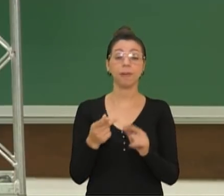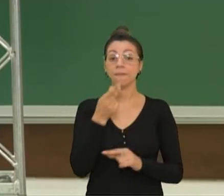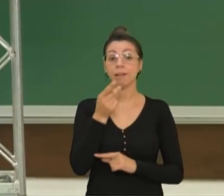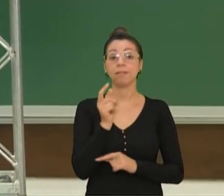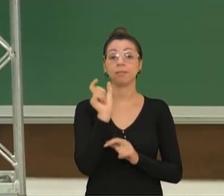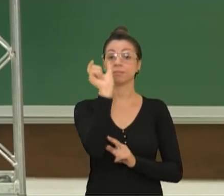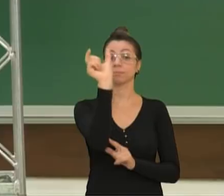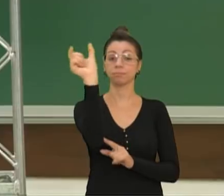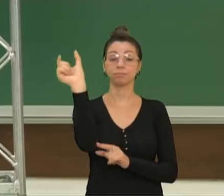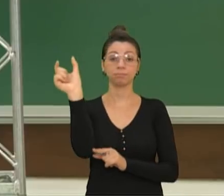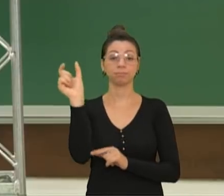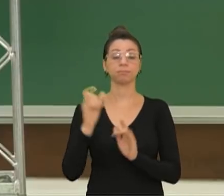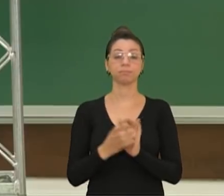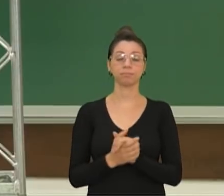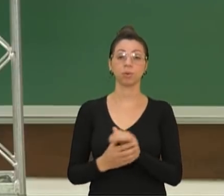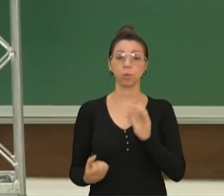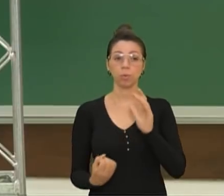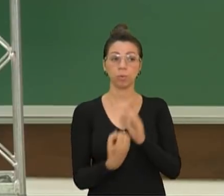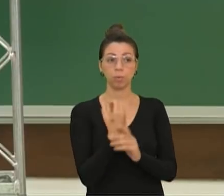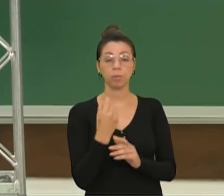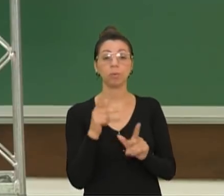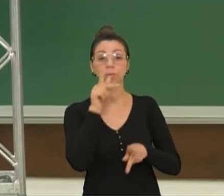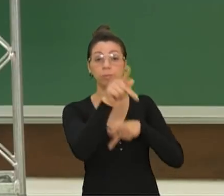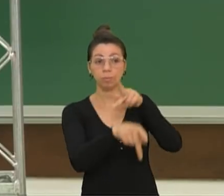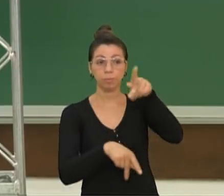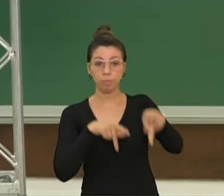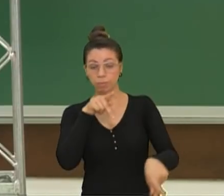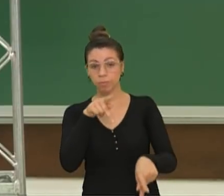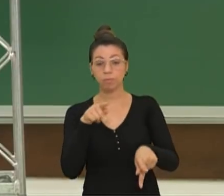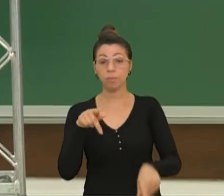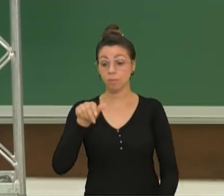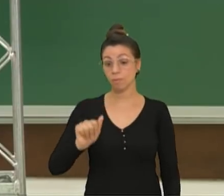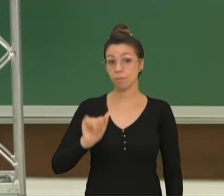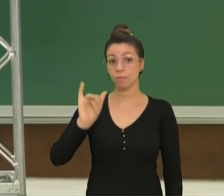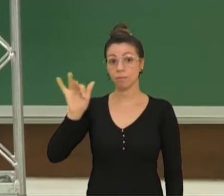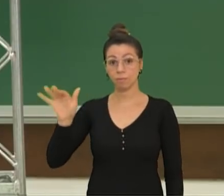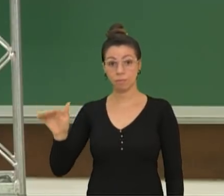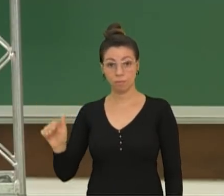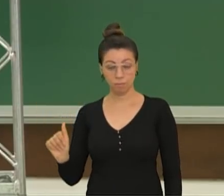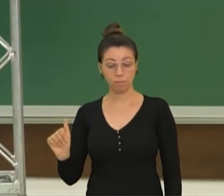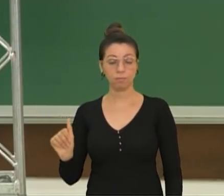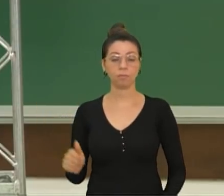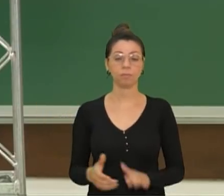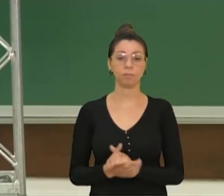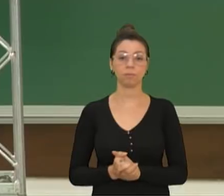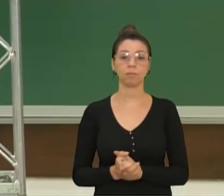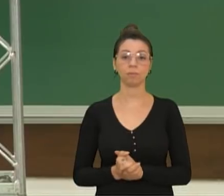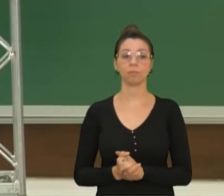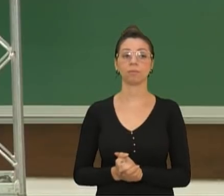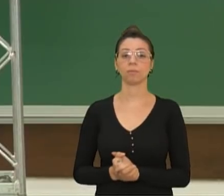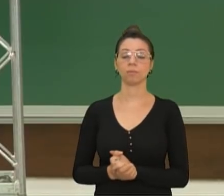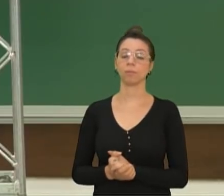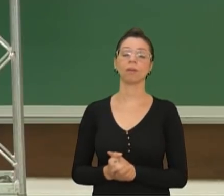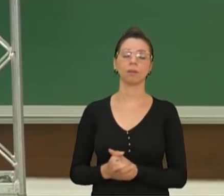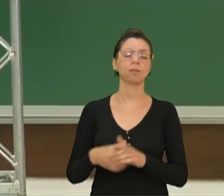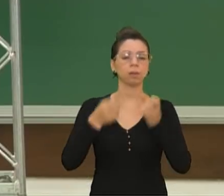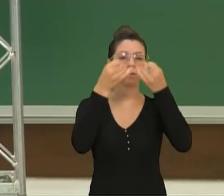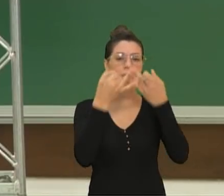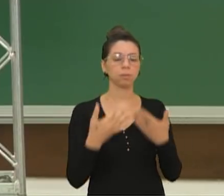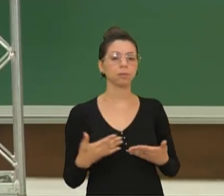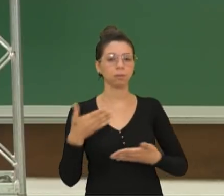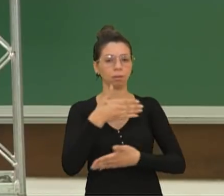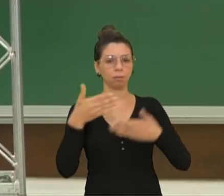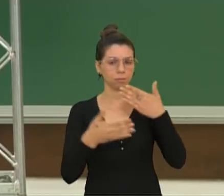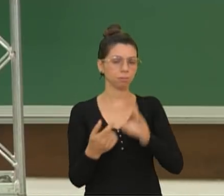Bantu, tem a origem dos povos da África subsaariana, como eu falei para vocês lá na explicação